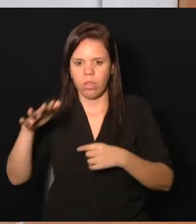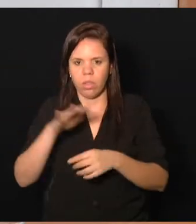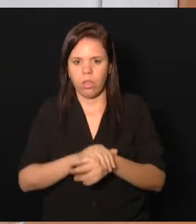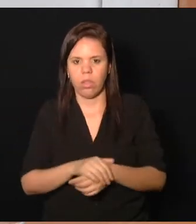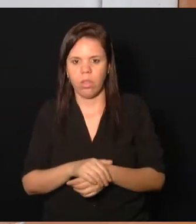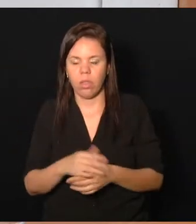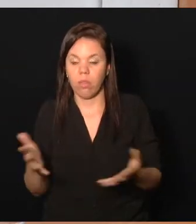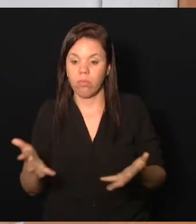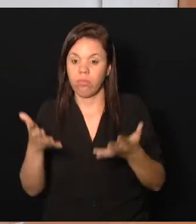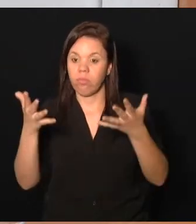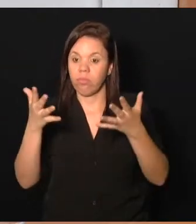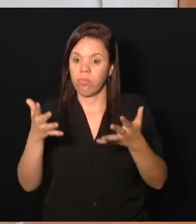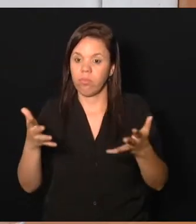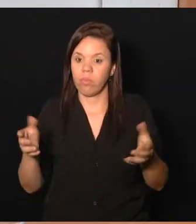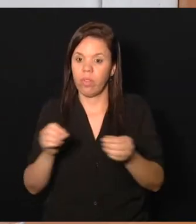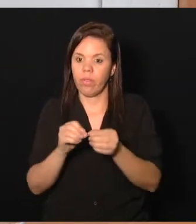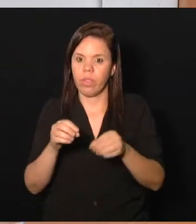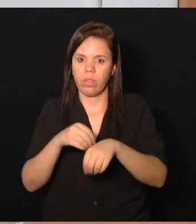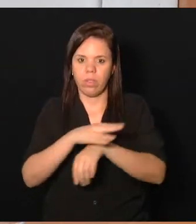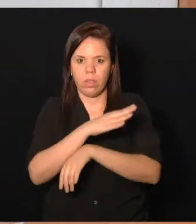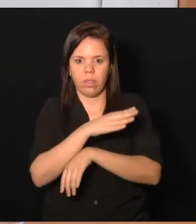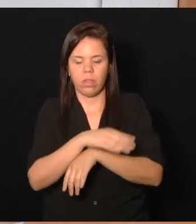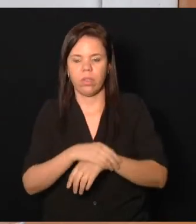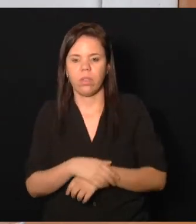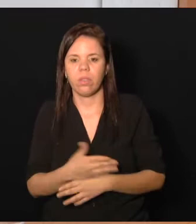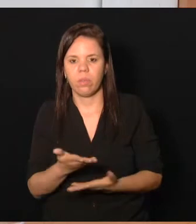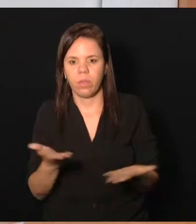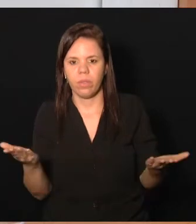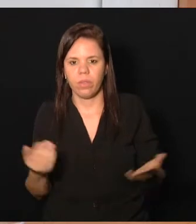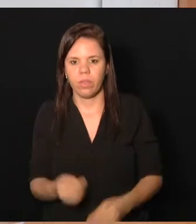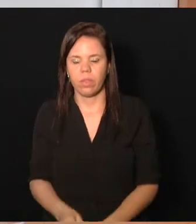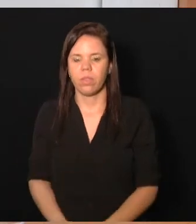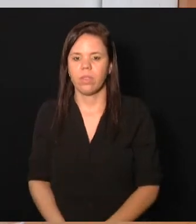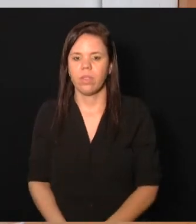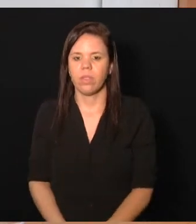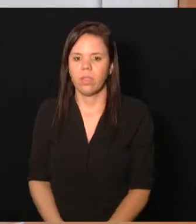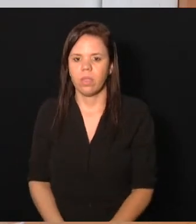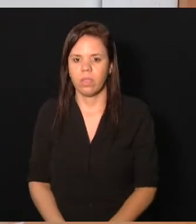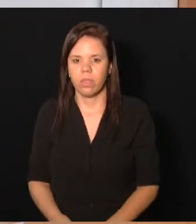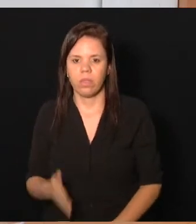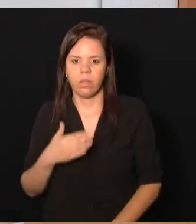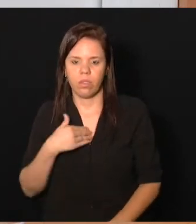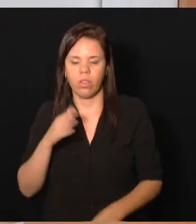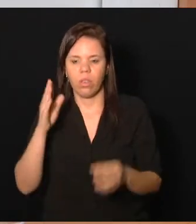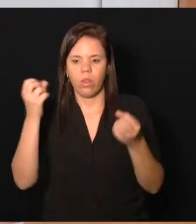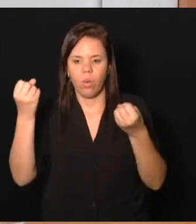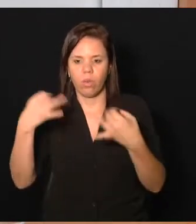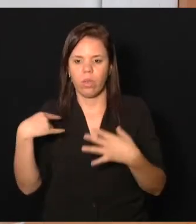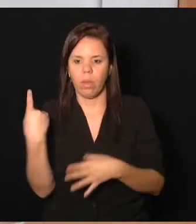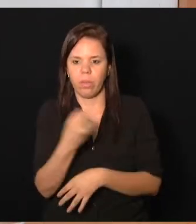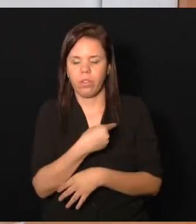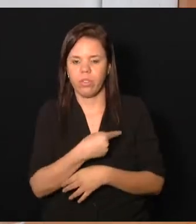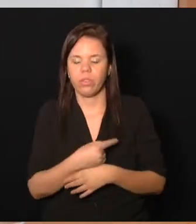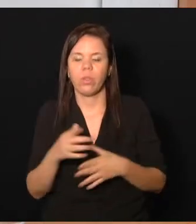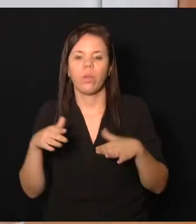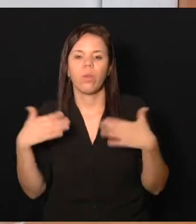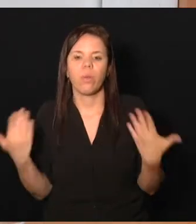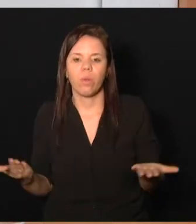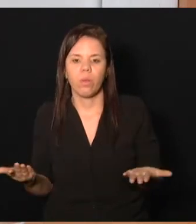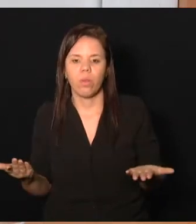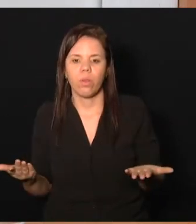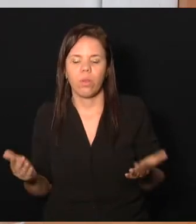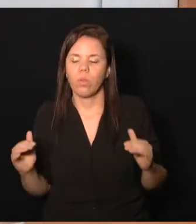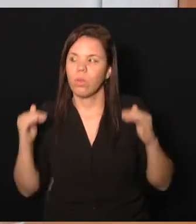vou provocá-los mais e passar a palavra para vocês, para contar para a gente quais são